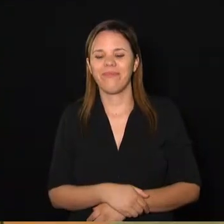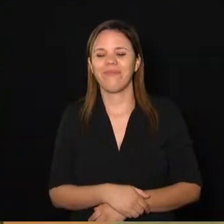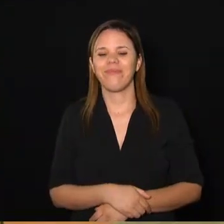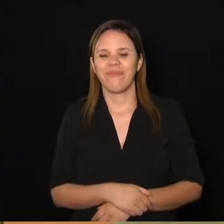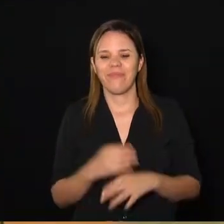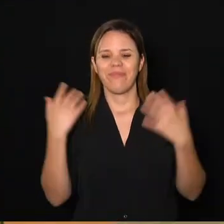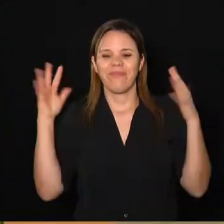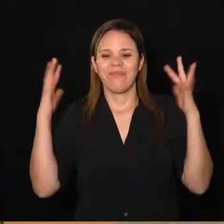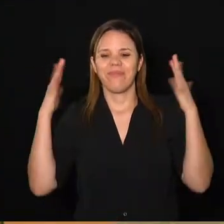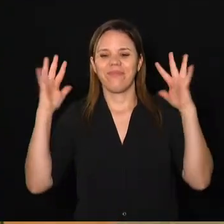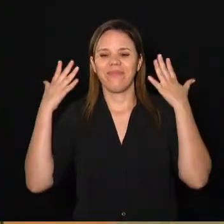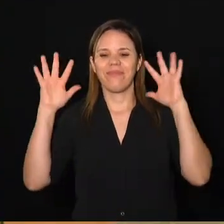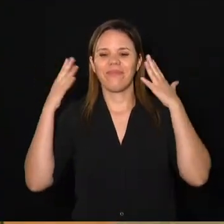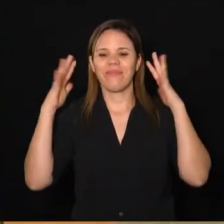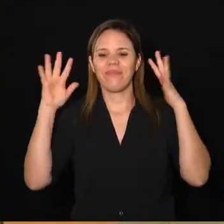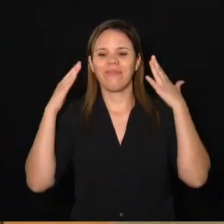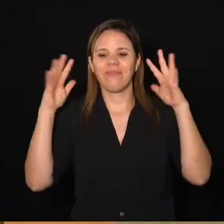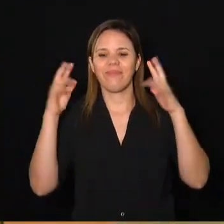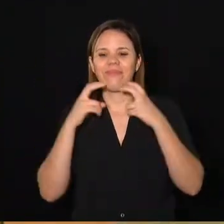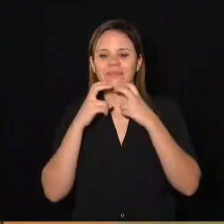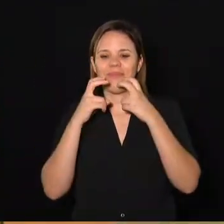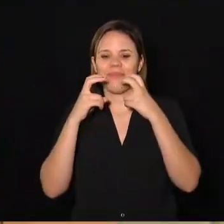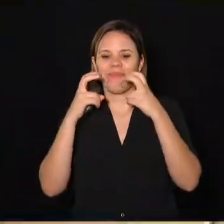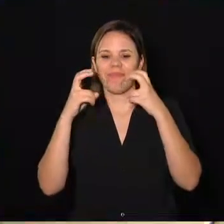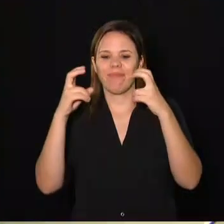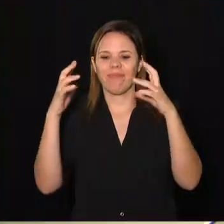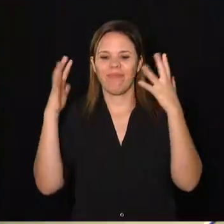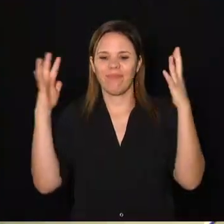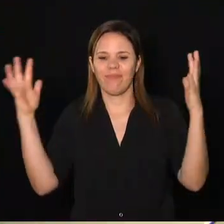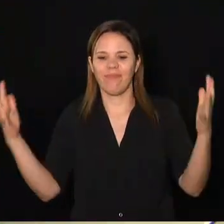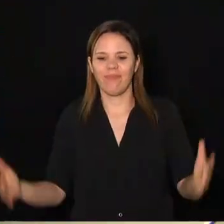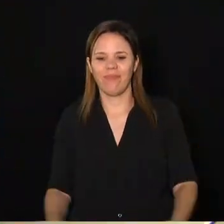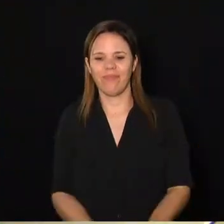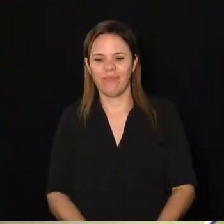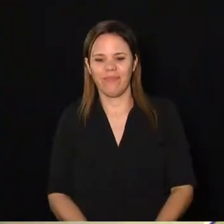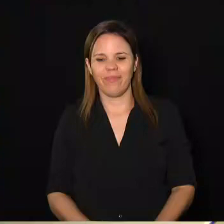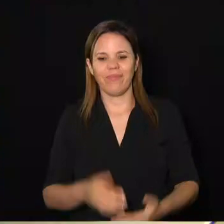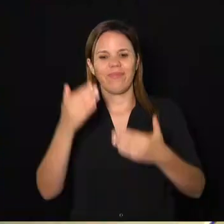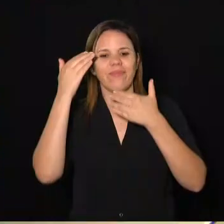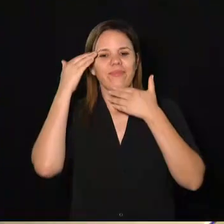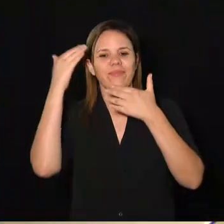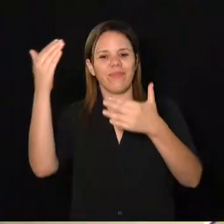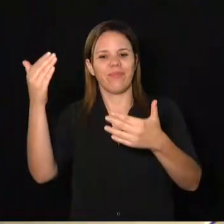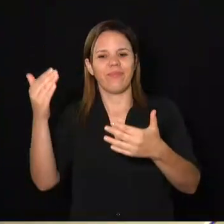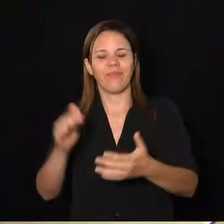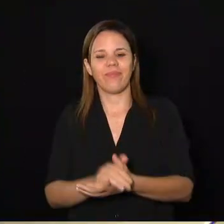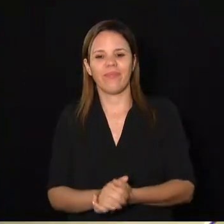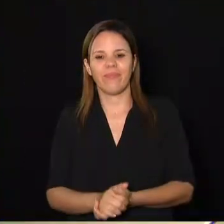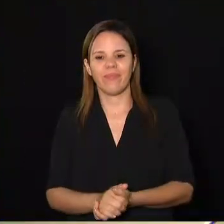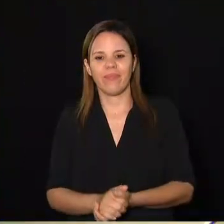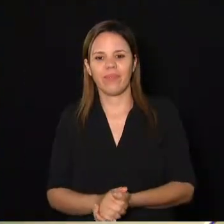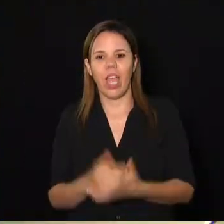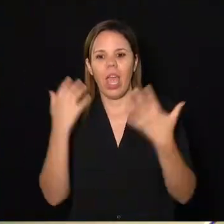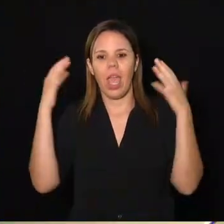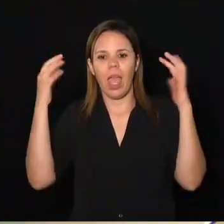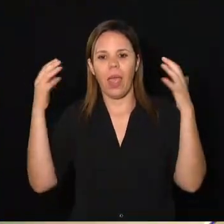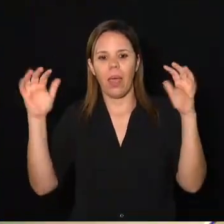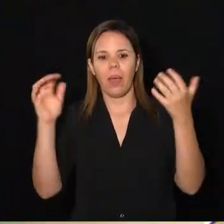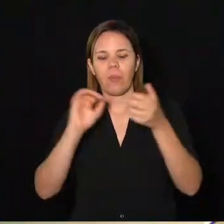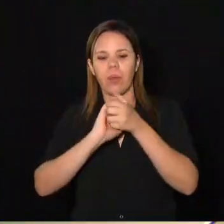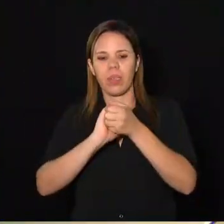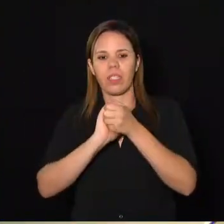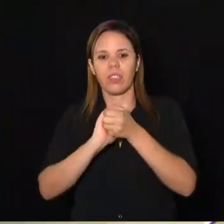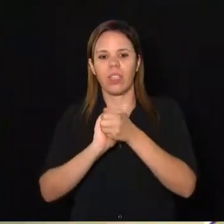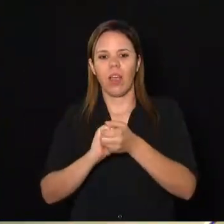obrigado obrigado obrigado alurdia esses aplausos aqui pro